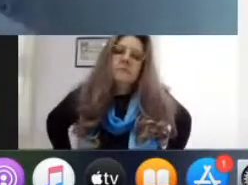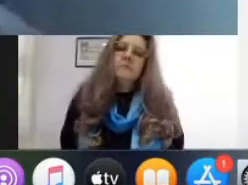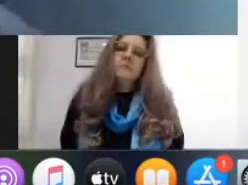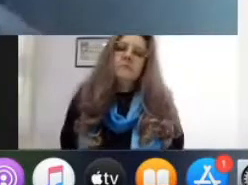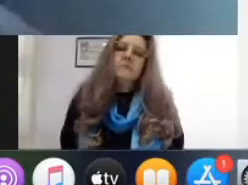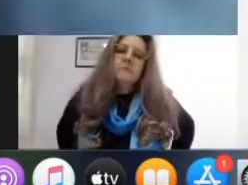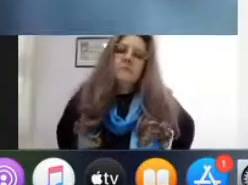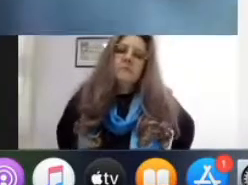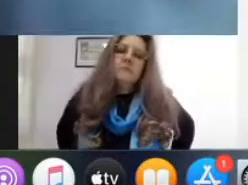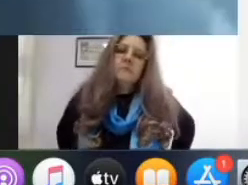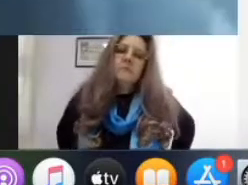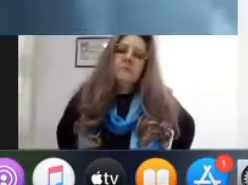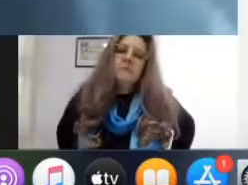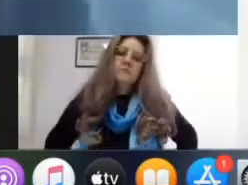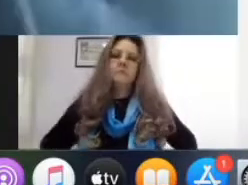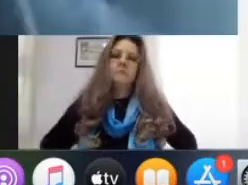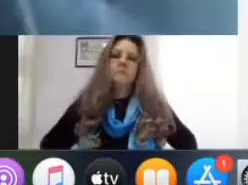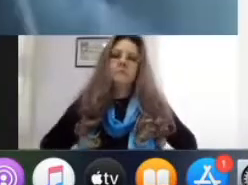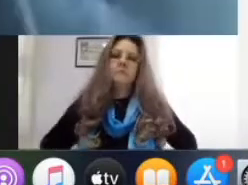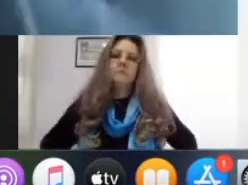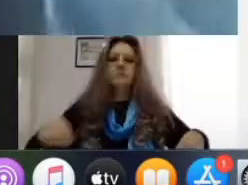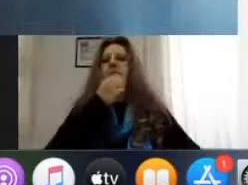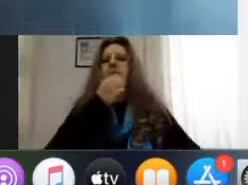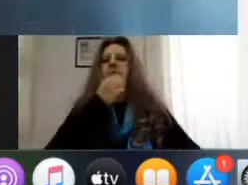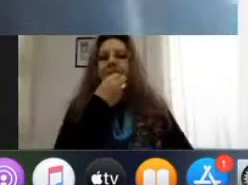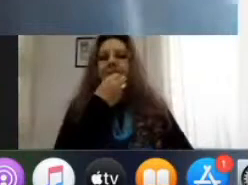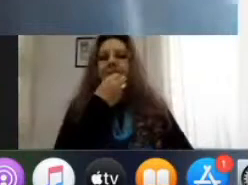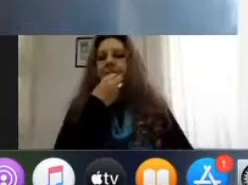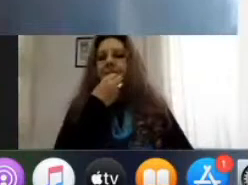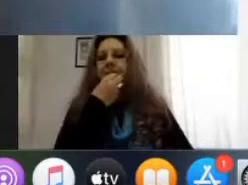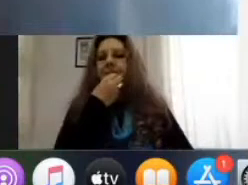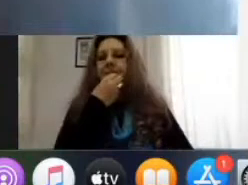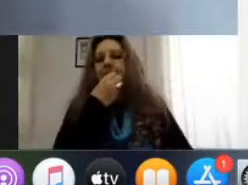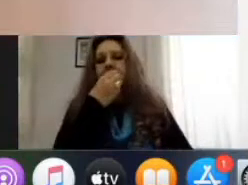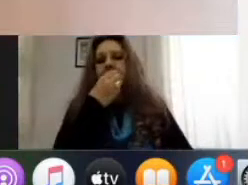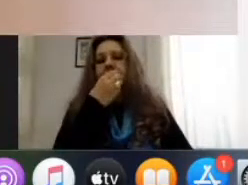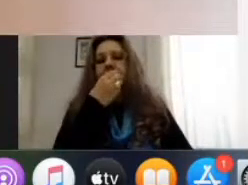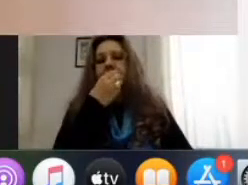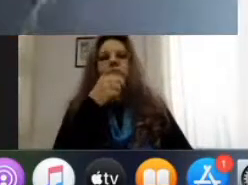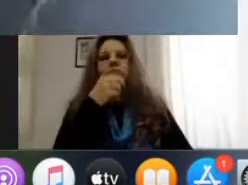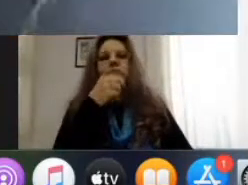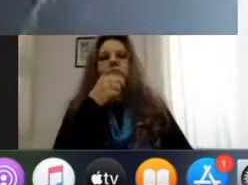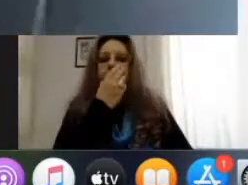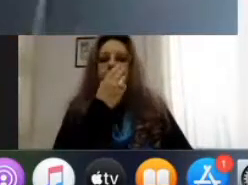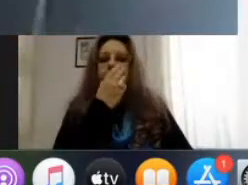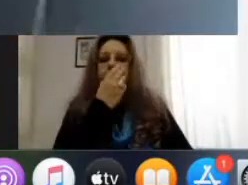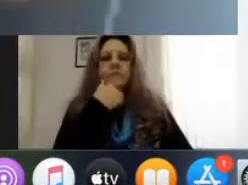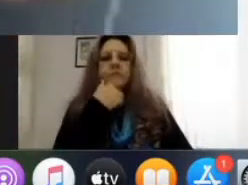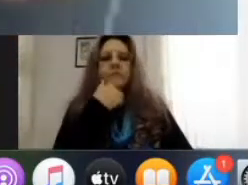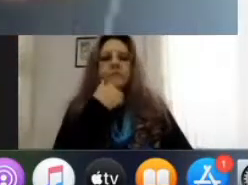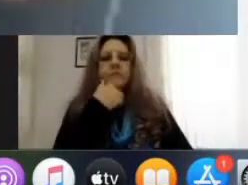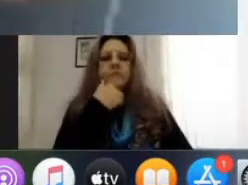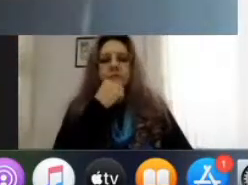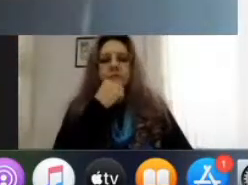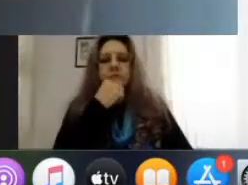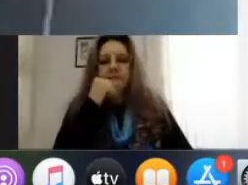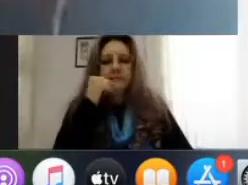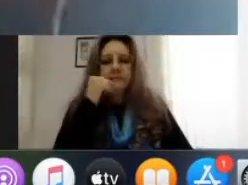processo de hibridação e multiplicação de linguagem para além da linguagem